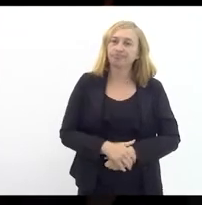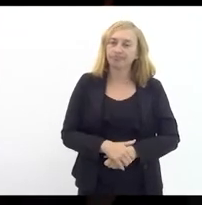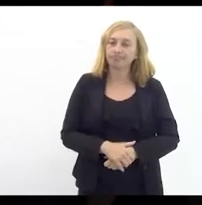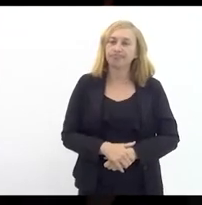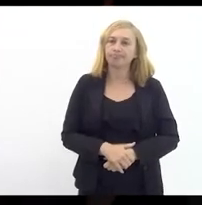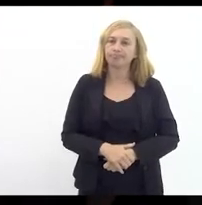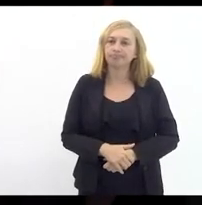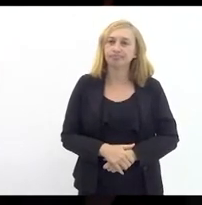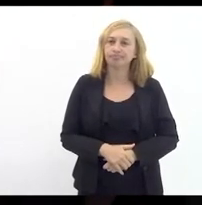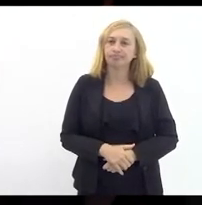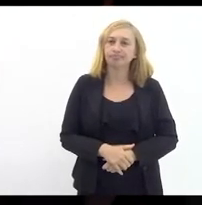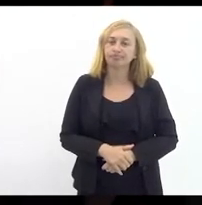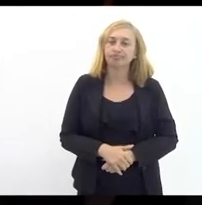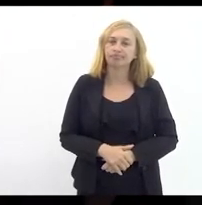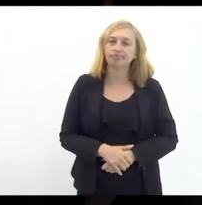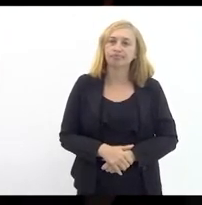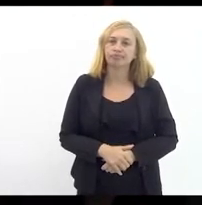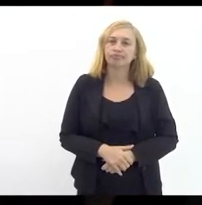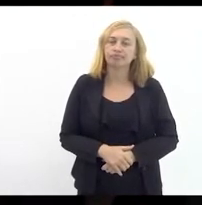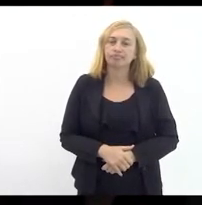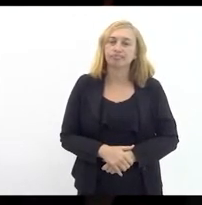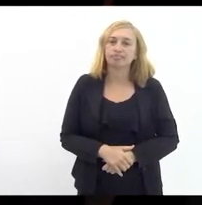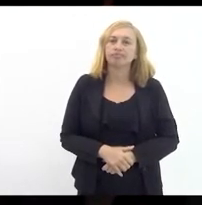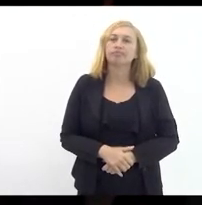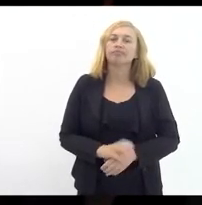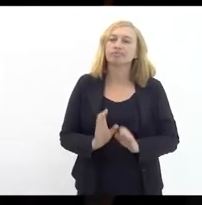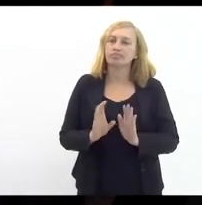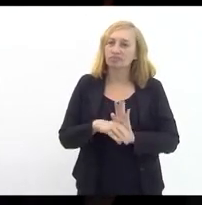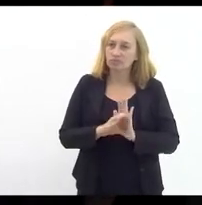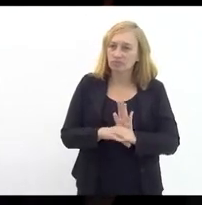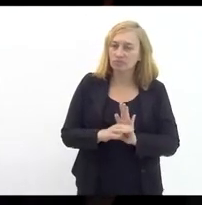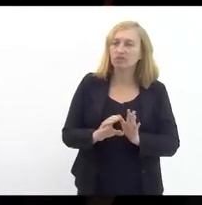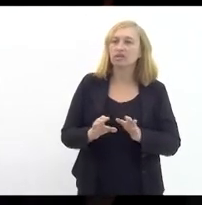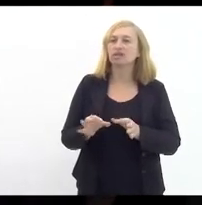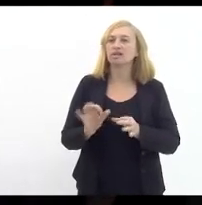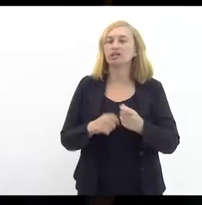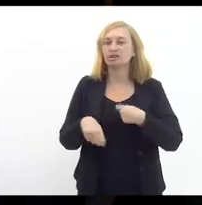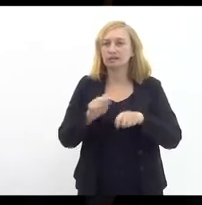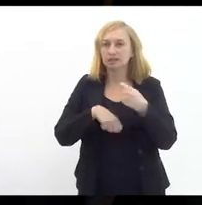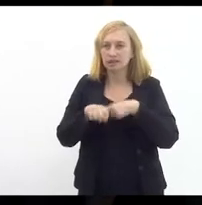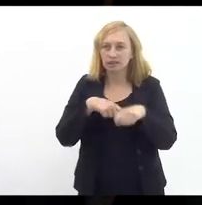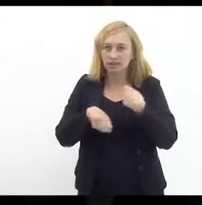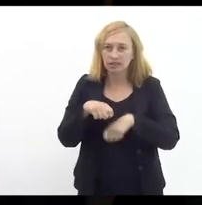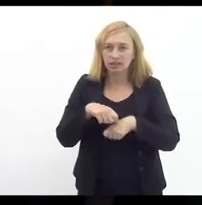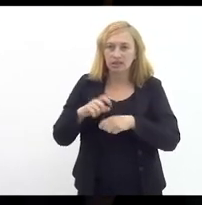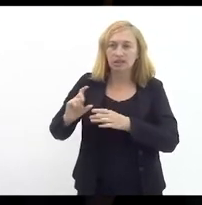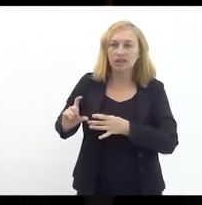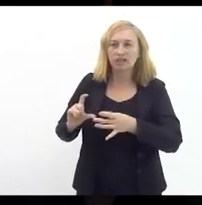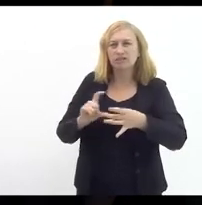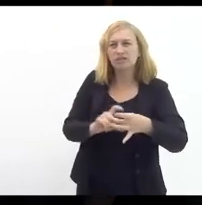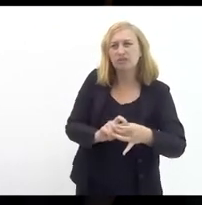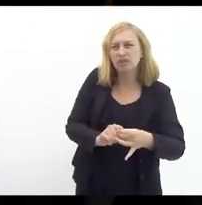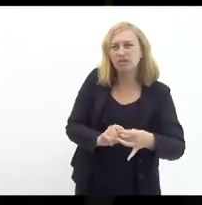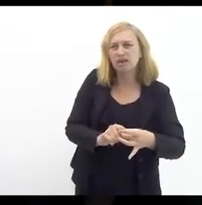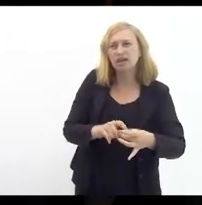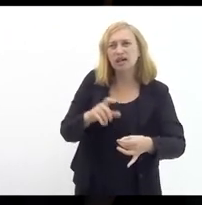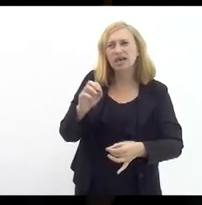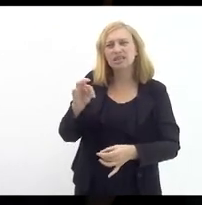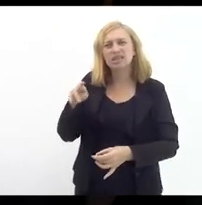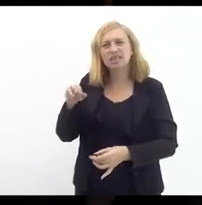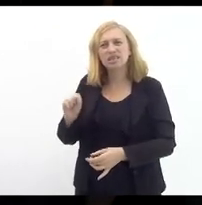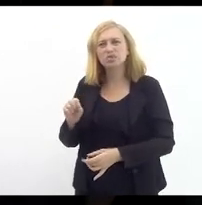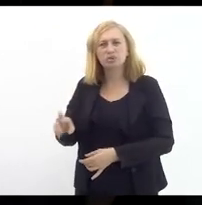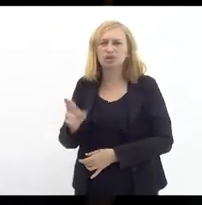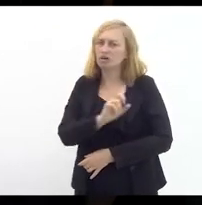etc. Tem um corpo todo próprio. Existe um conselho de administração, uma diretoria. Mas administrativamente ela está vinculada à CETRANS? Não. Não está? Não